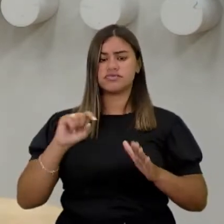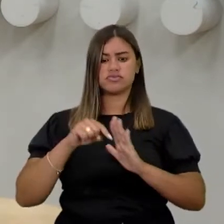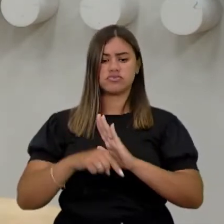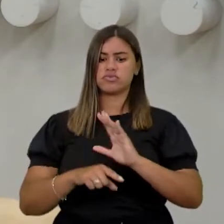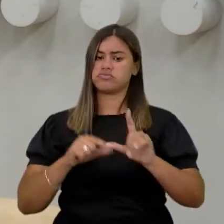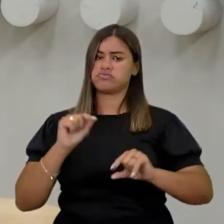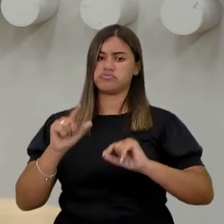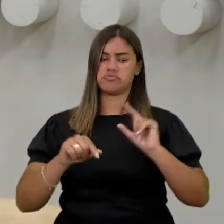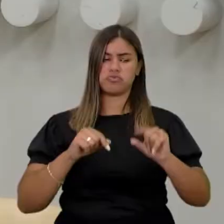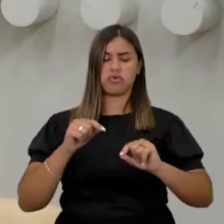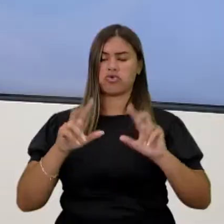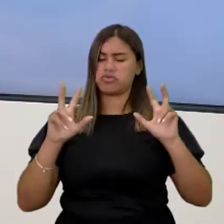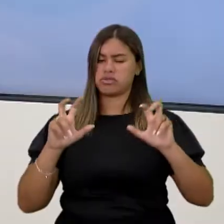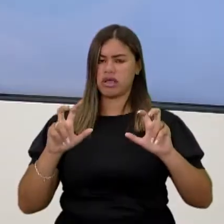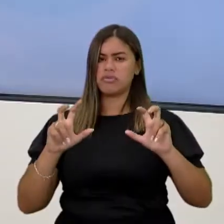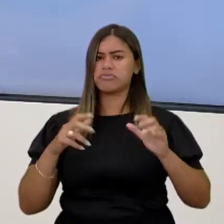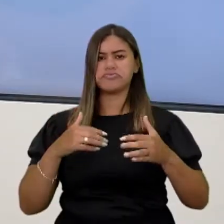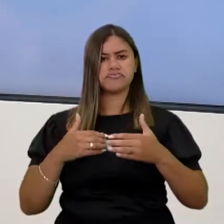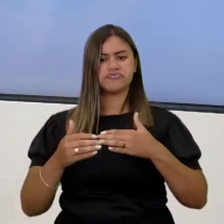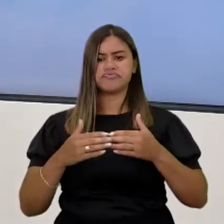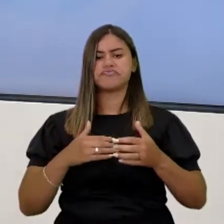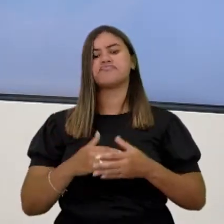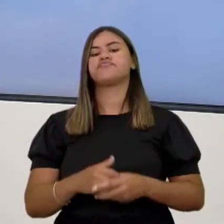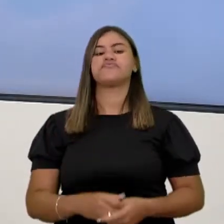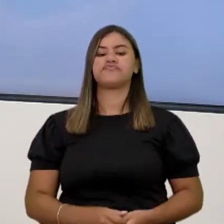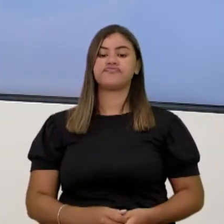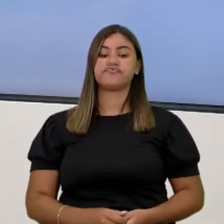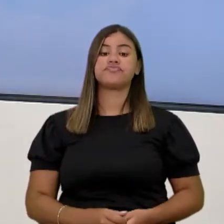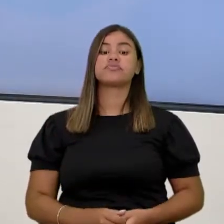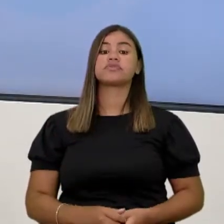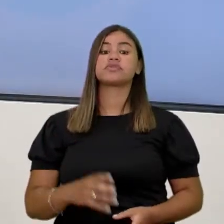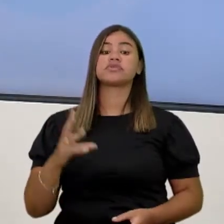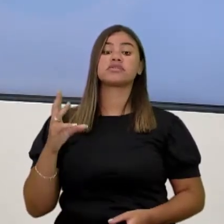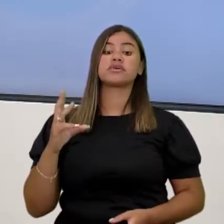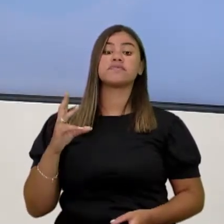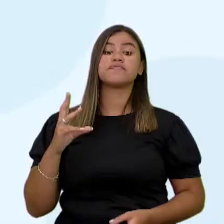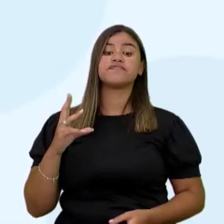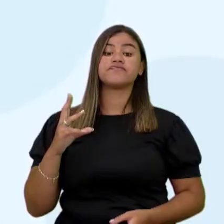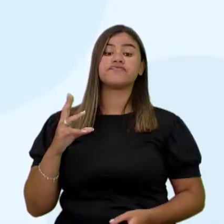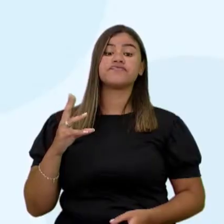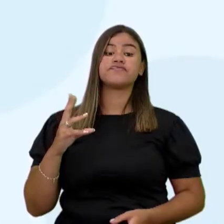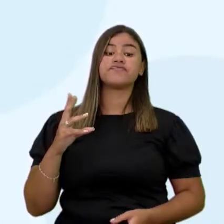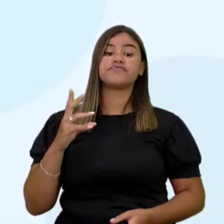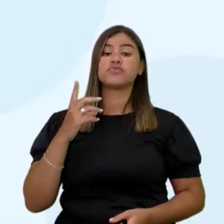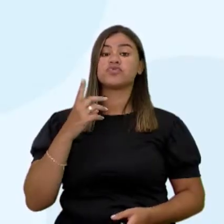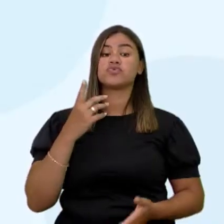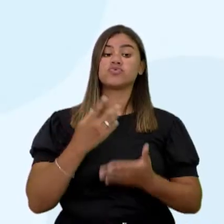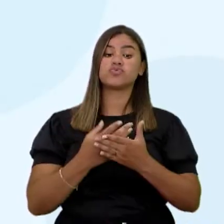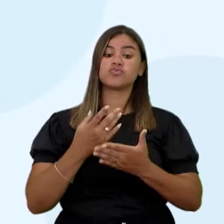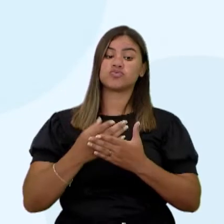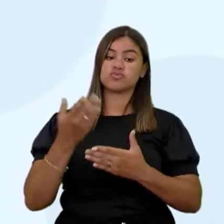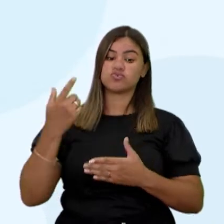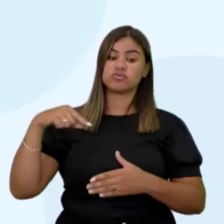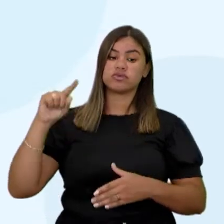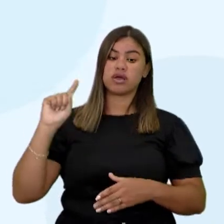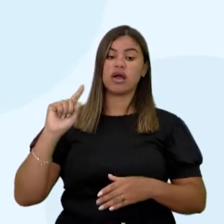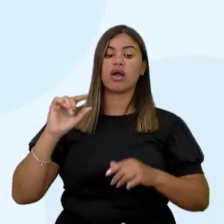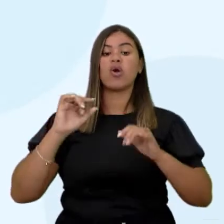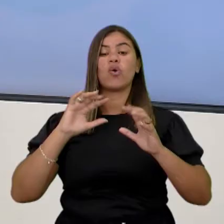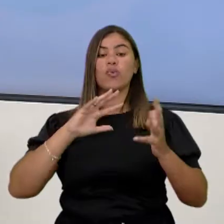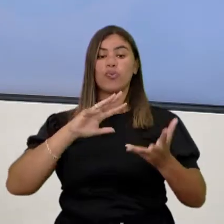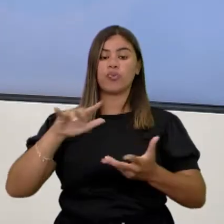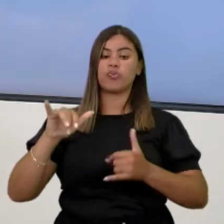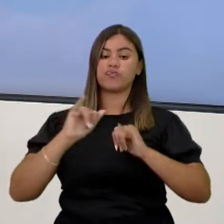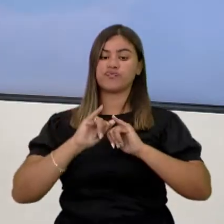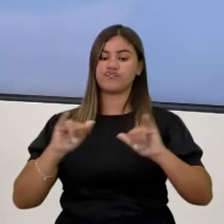né? Perfeito, perfeito. Terminando essa retomada, na nossa última aula falamos sobre as notícias do mundo. E é